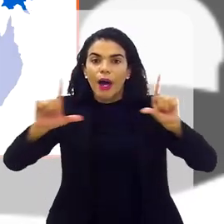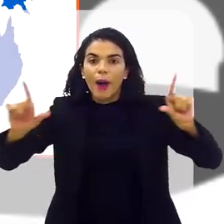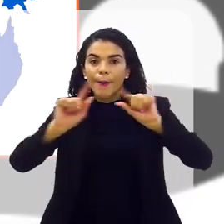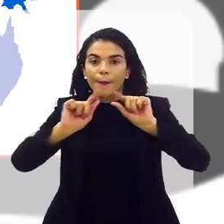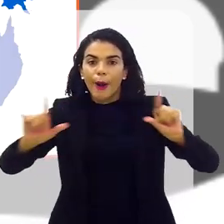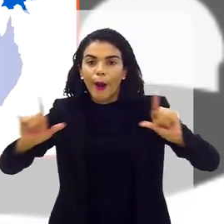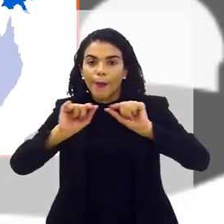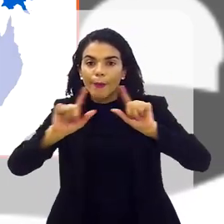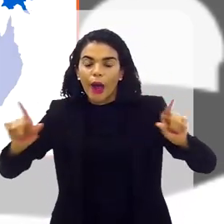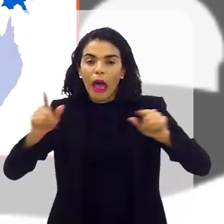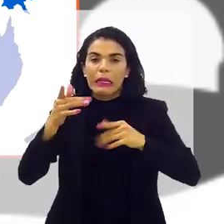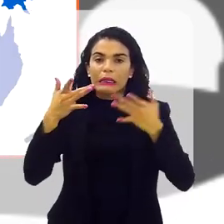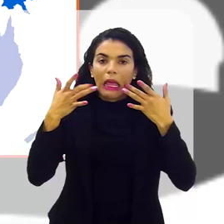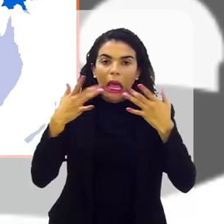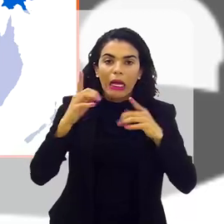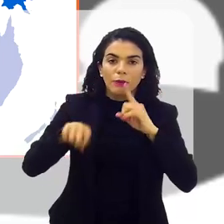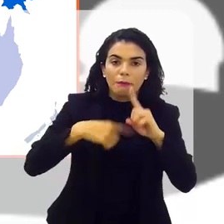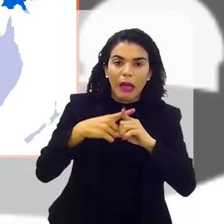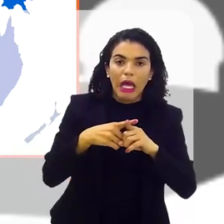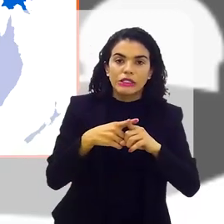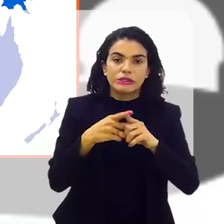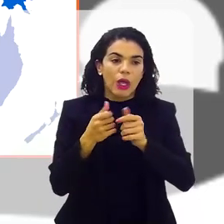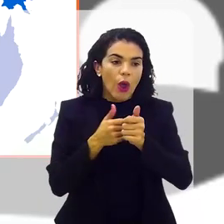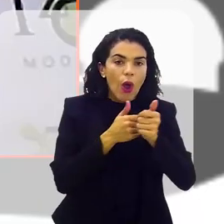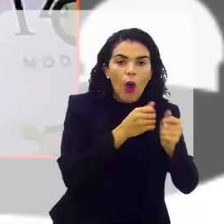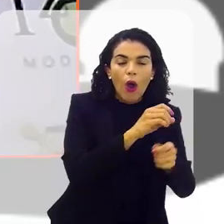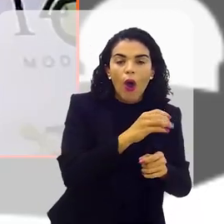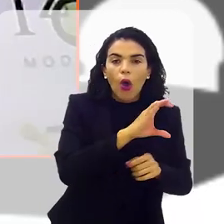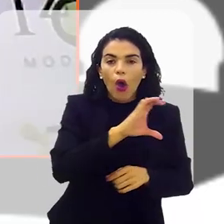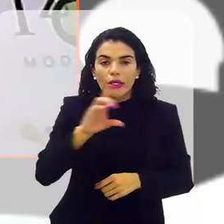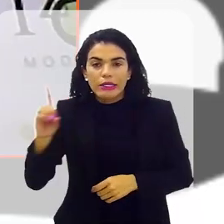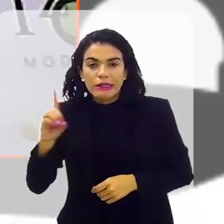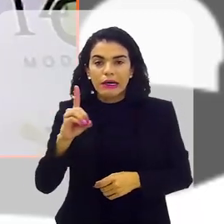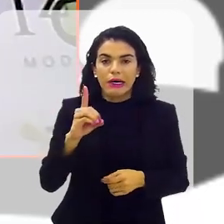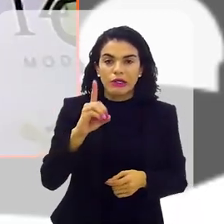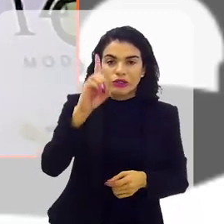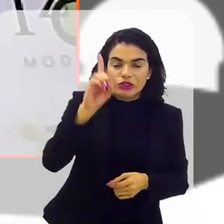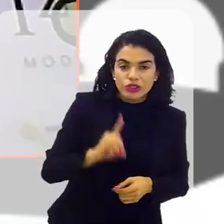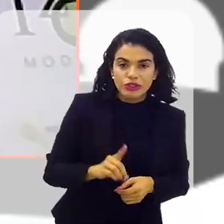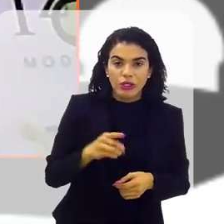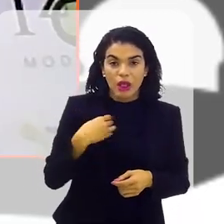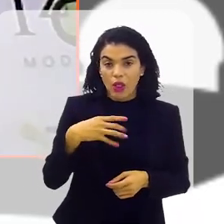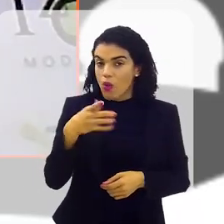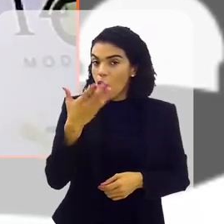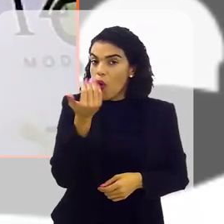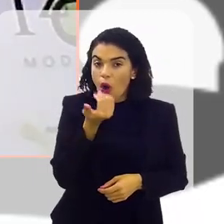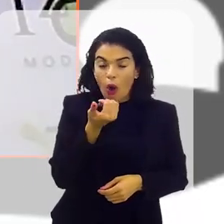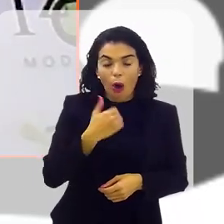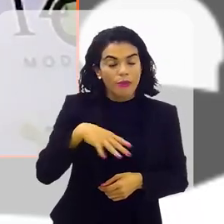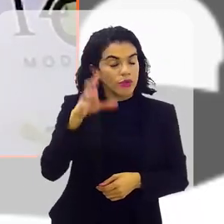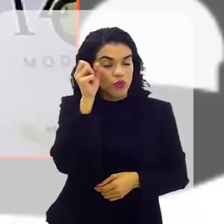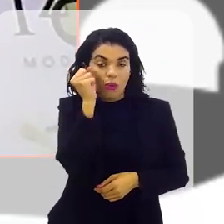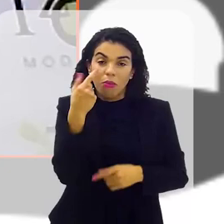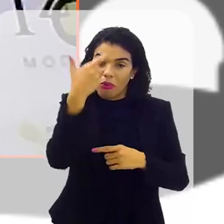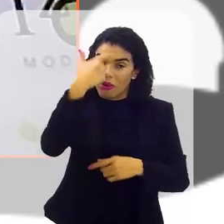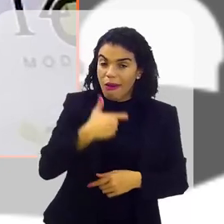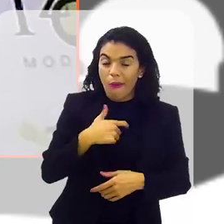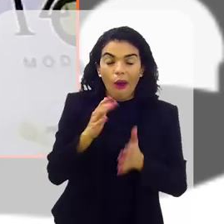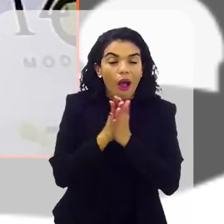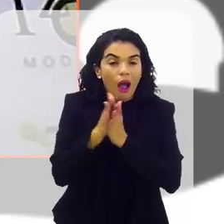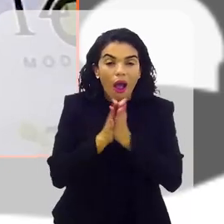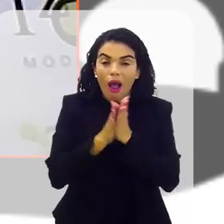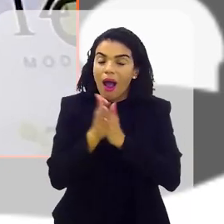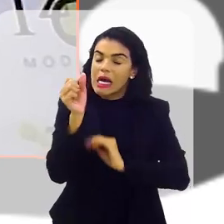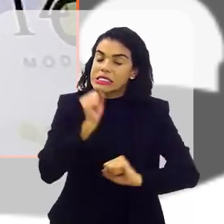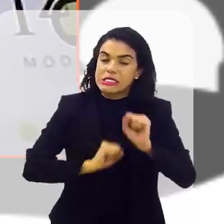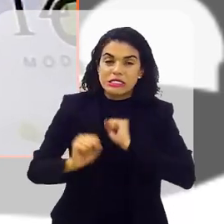tempo ainda escrevendo dirigindo como é que pode todos sem comer sem dormir porque eu sou um cara super ansioso então